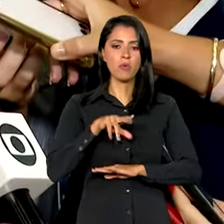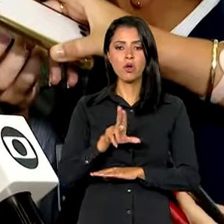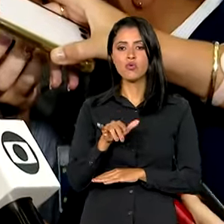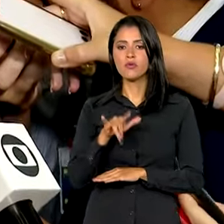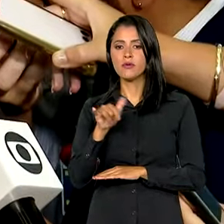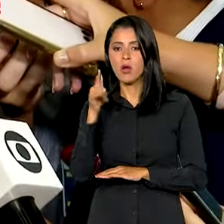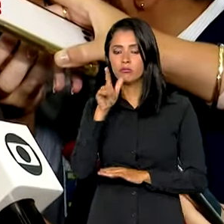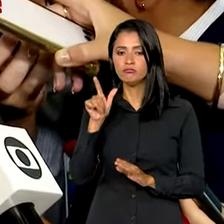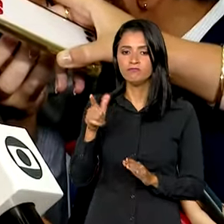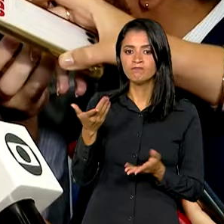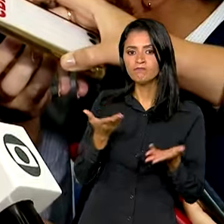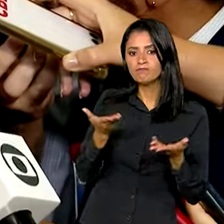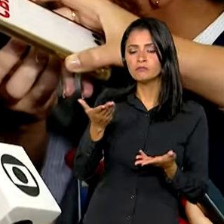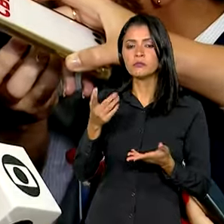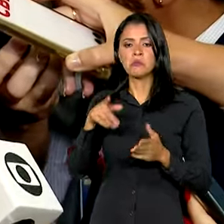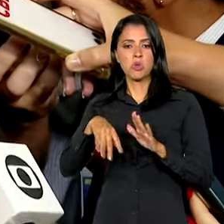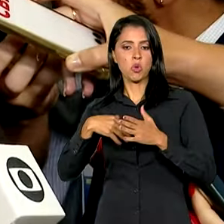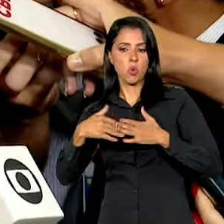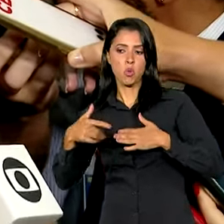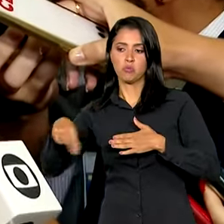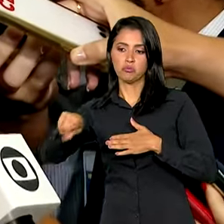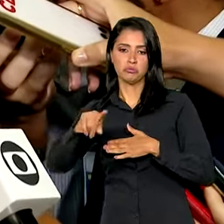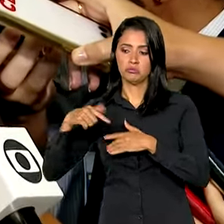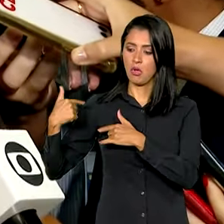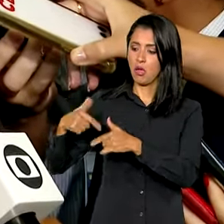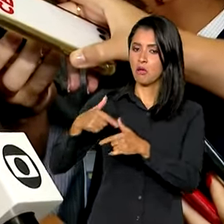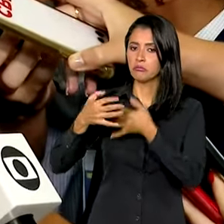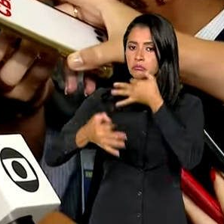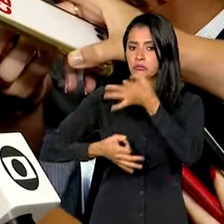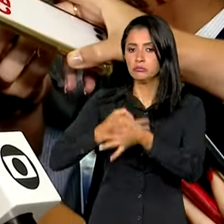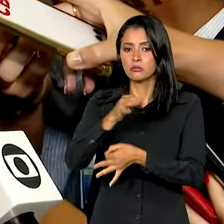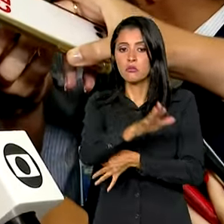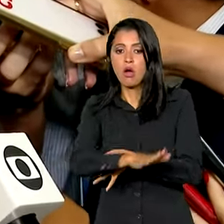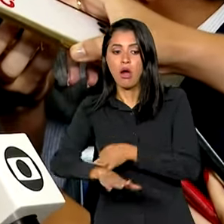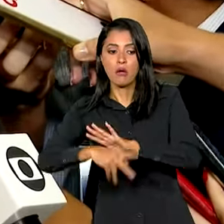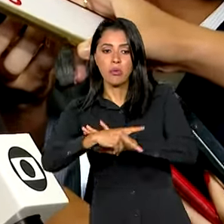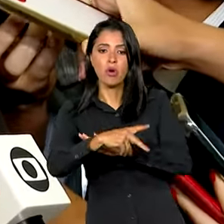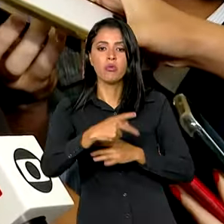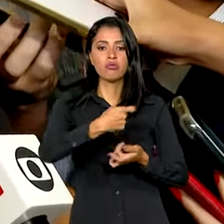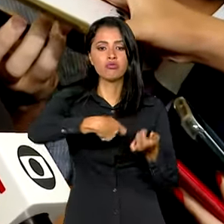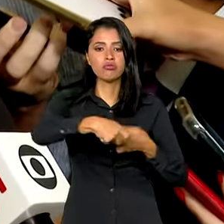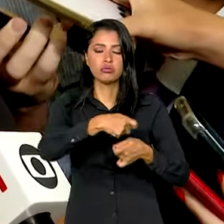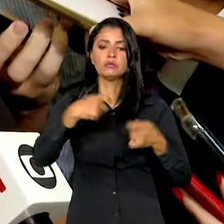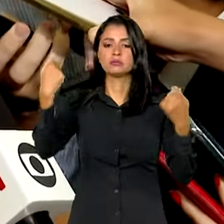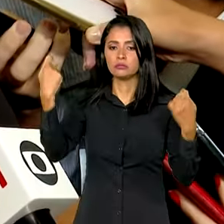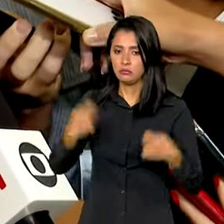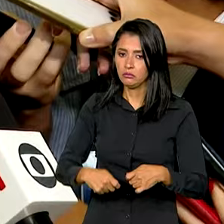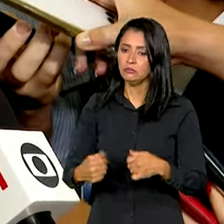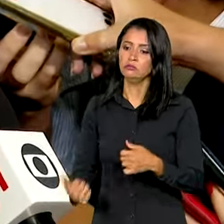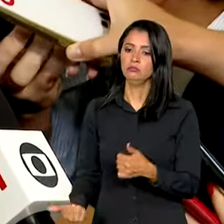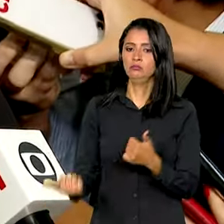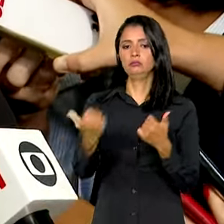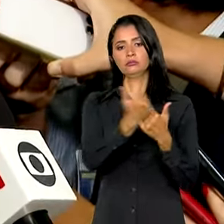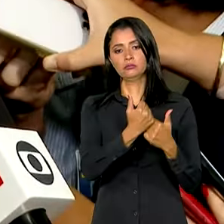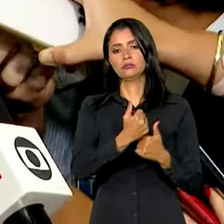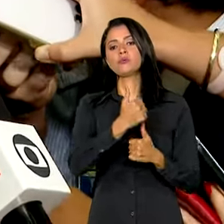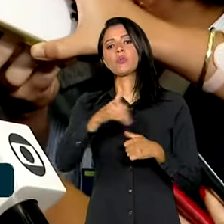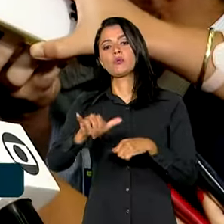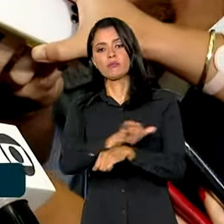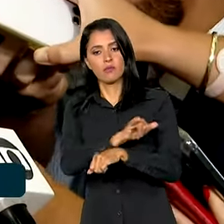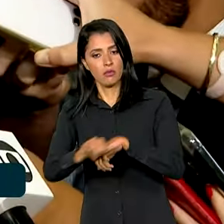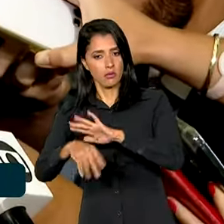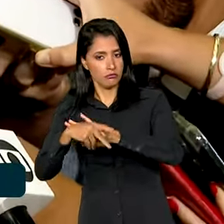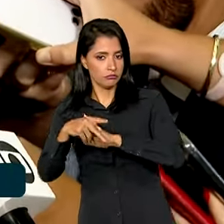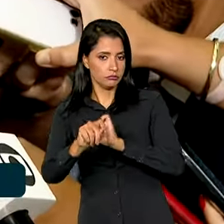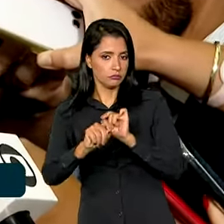Qualquer gesto do Congresso na direção de um setor da economia tem que ser compensado por medidas